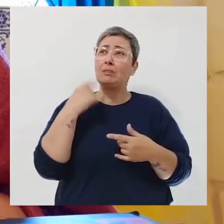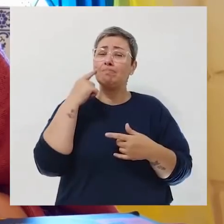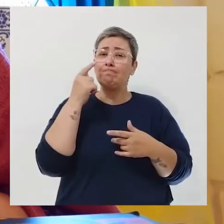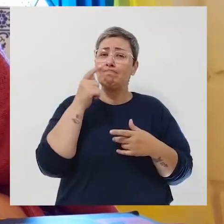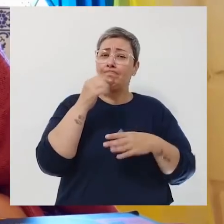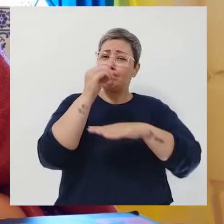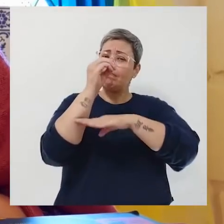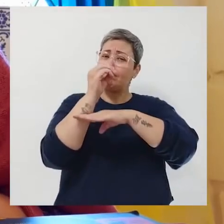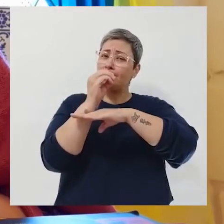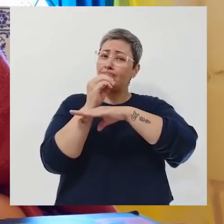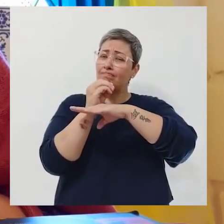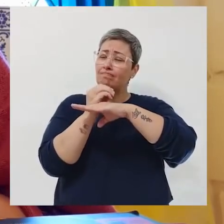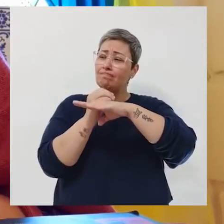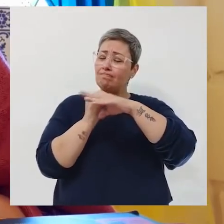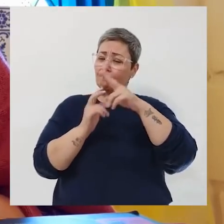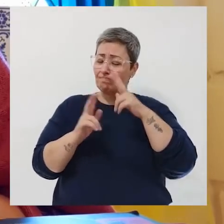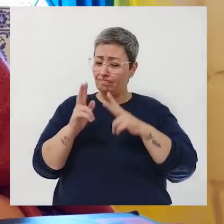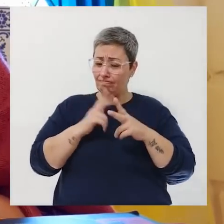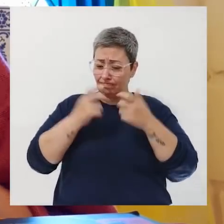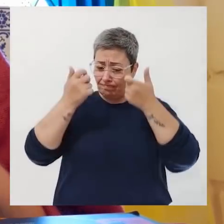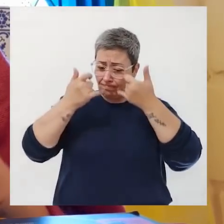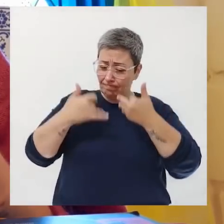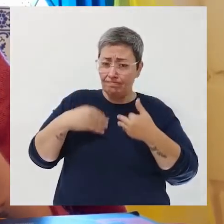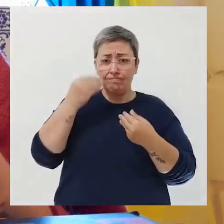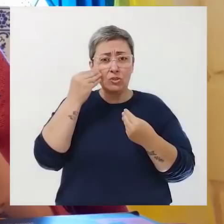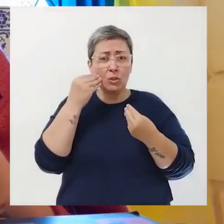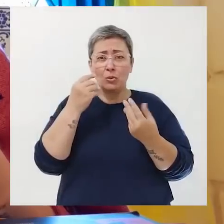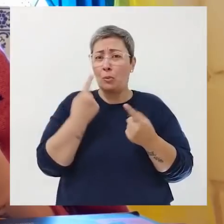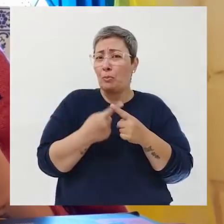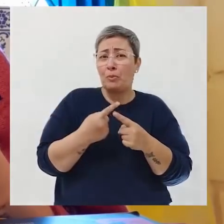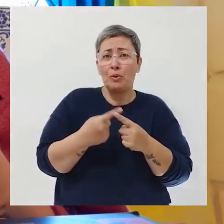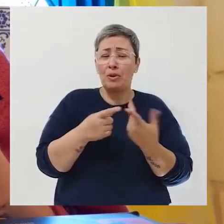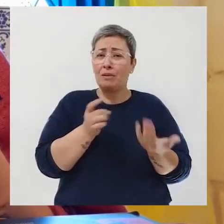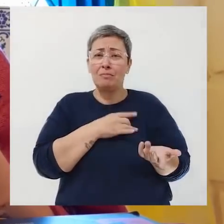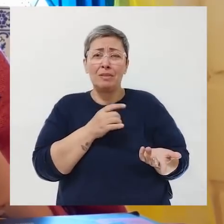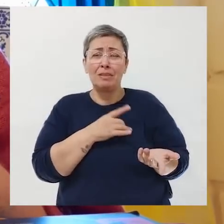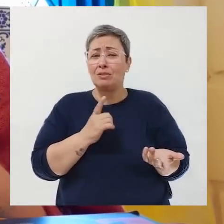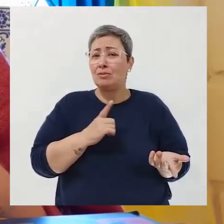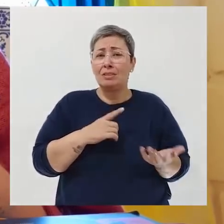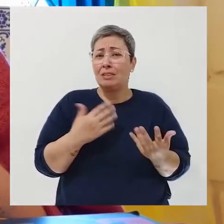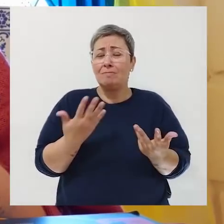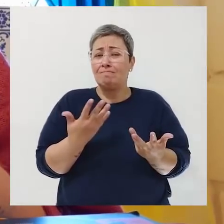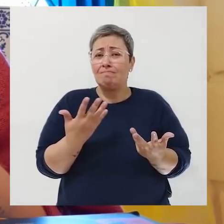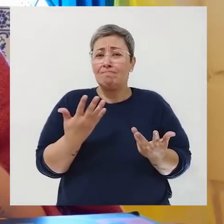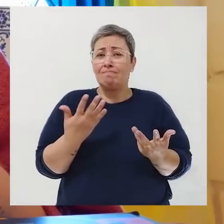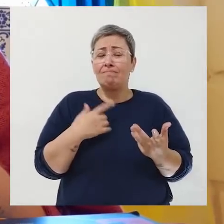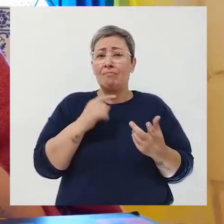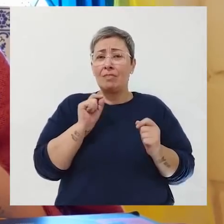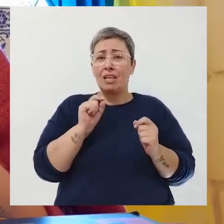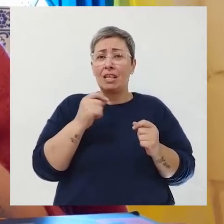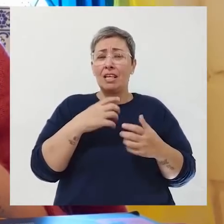E enquanto a gente assistia ao pôr do sol e ele tentava me explicar os motivos pelos quais ele sentia tanto